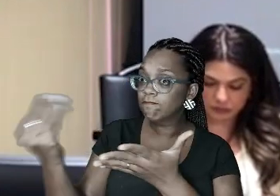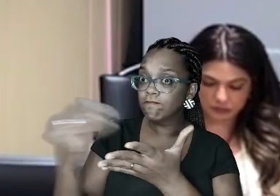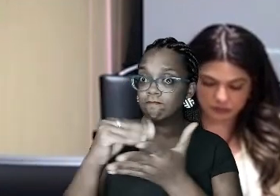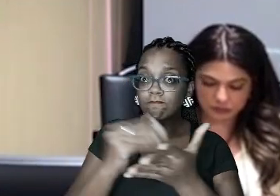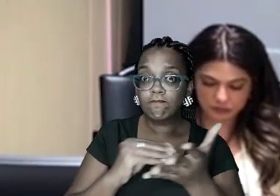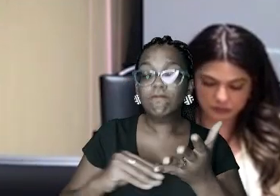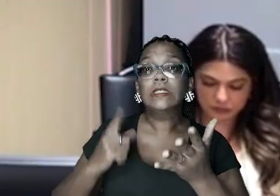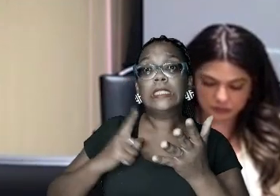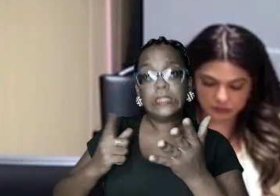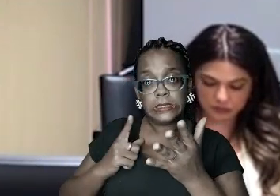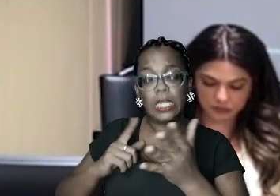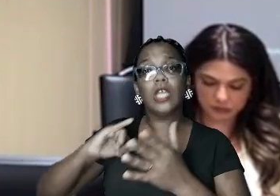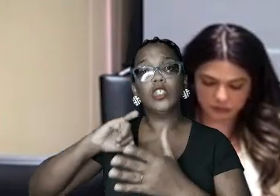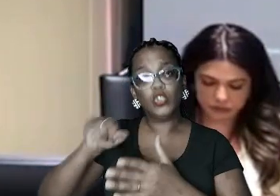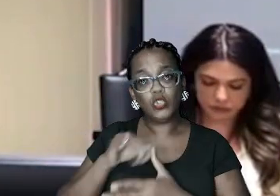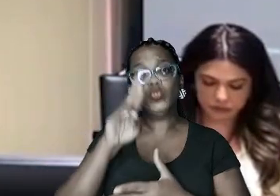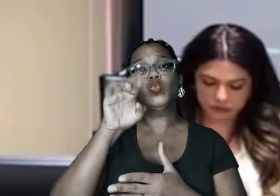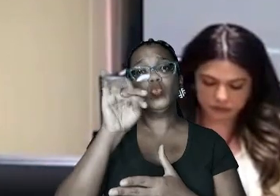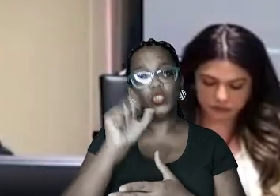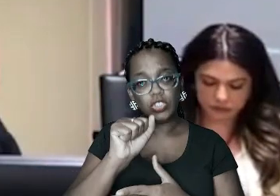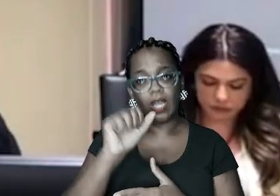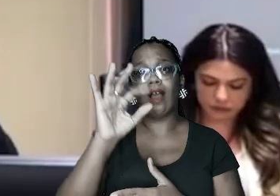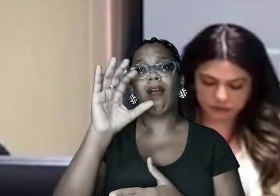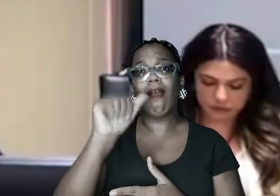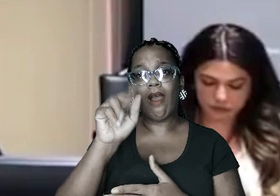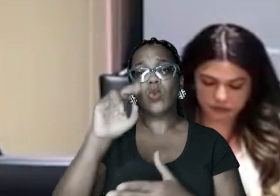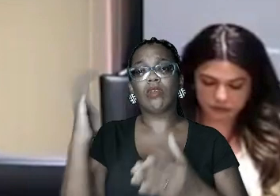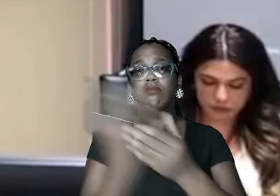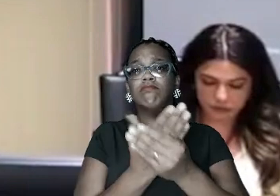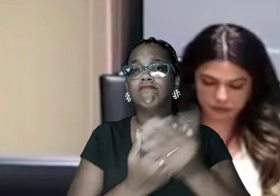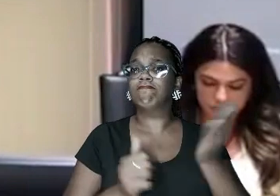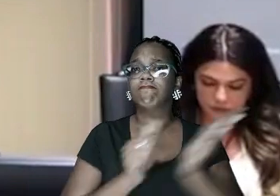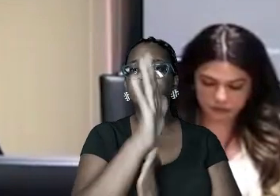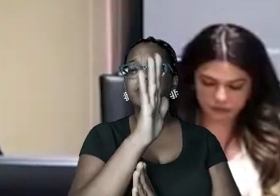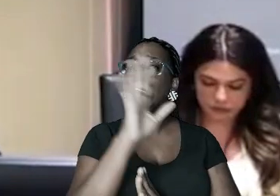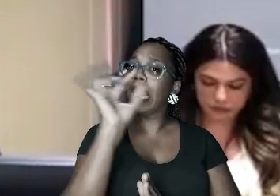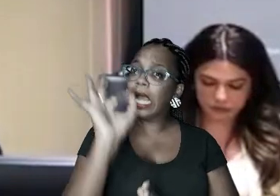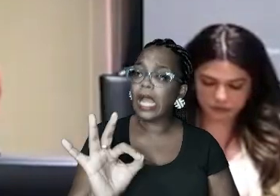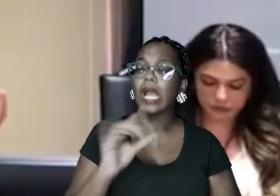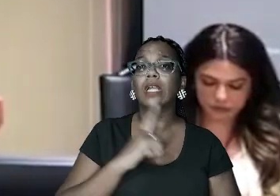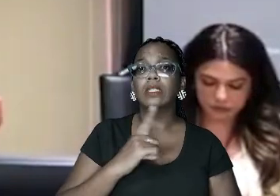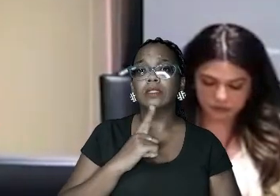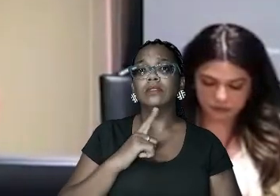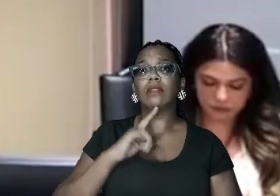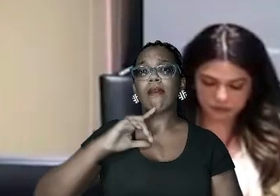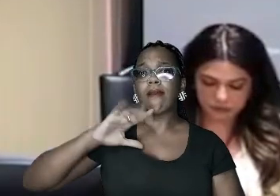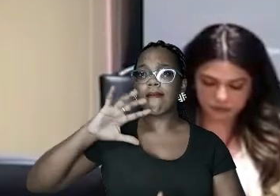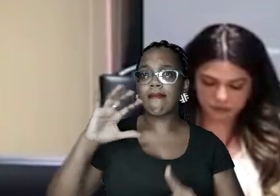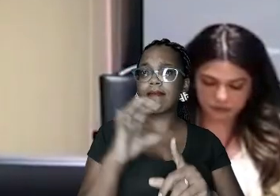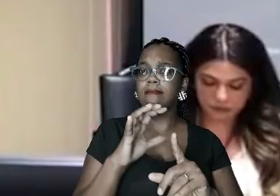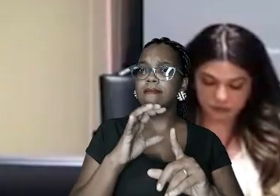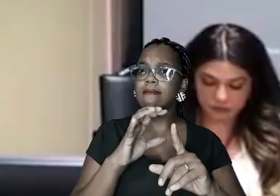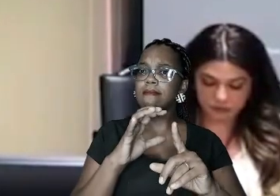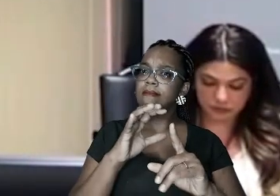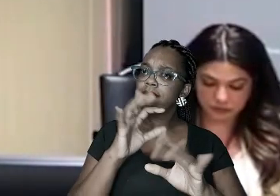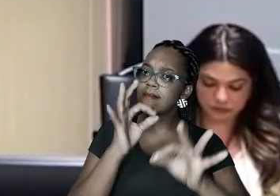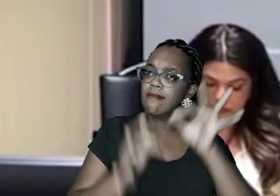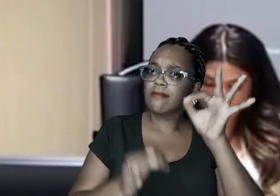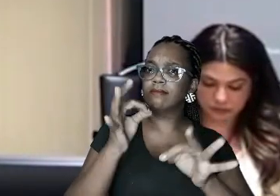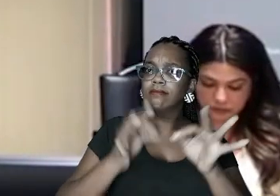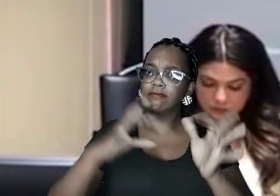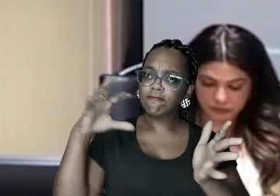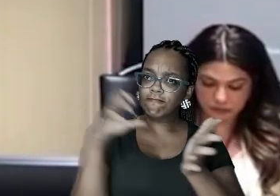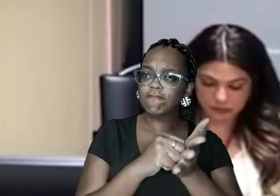algo que substância realmente reúne pressupostos para se dizer que há justa causa há uma ameaça minimamente há um bem jurídico